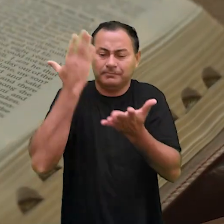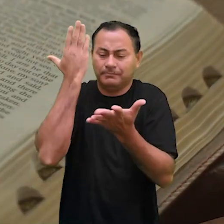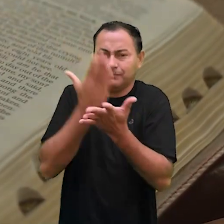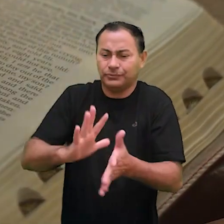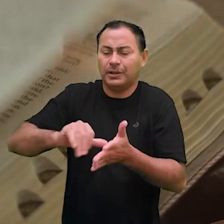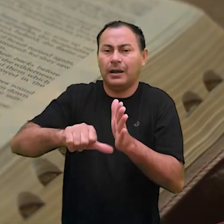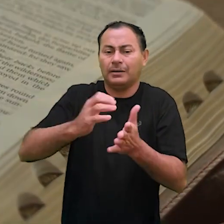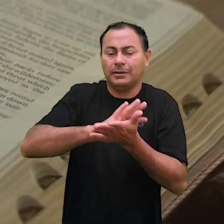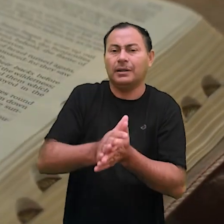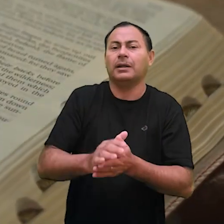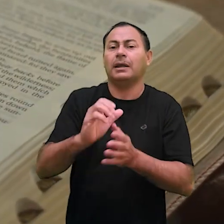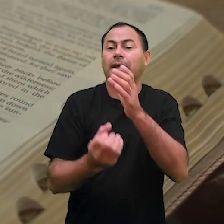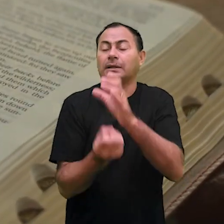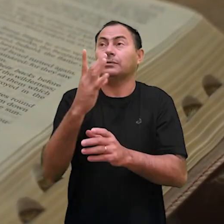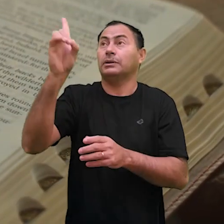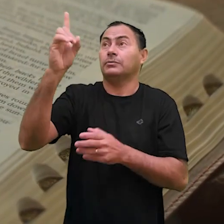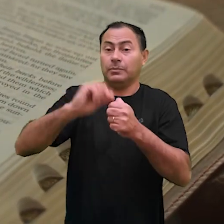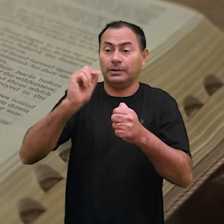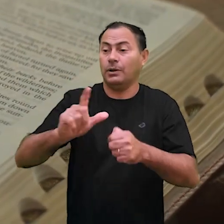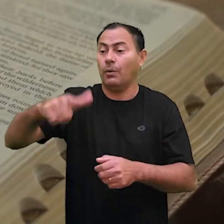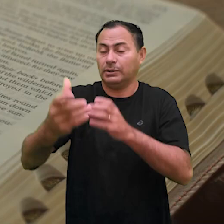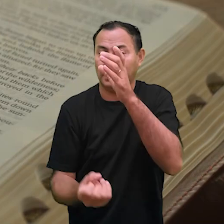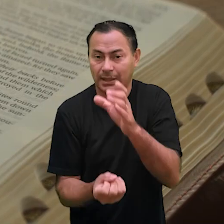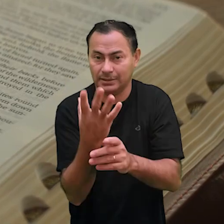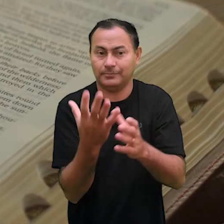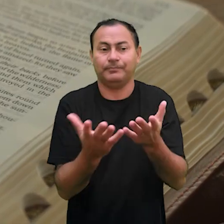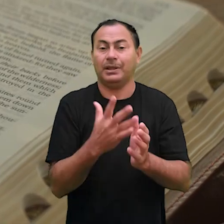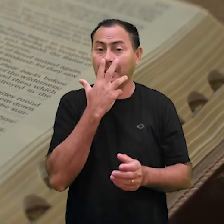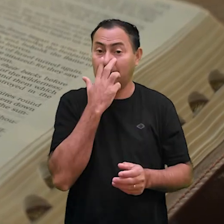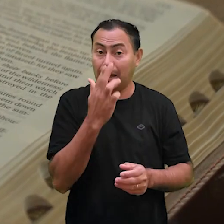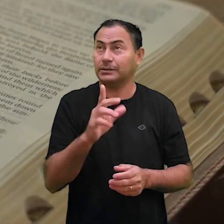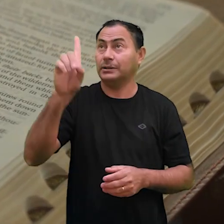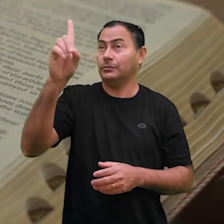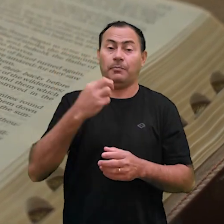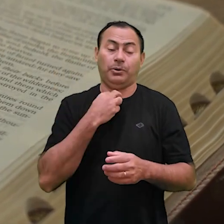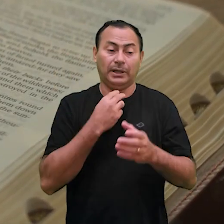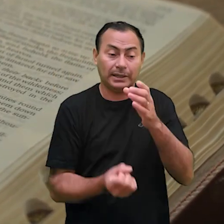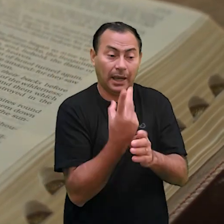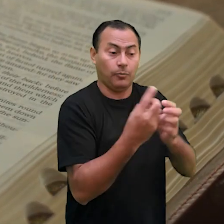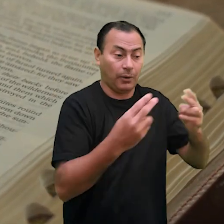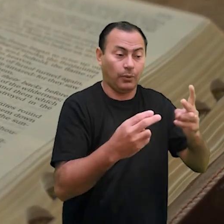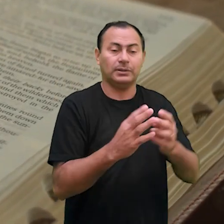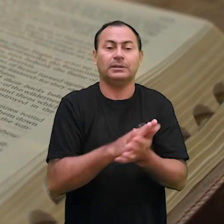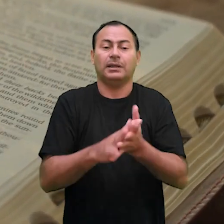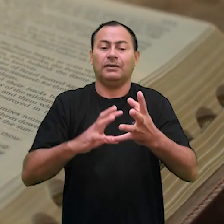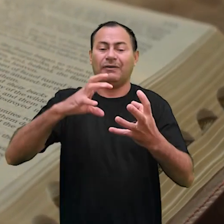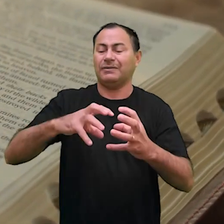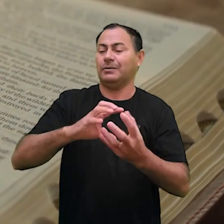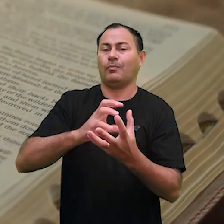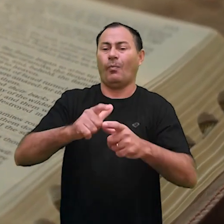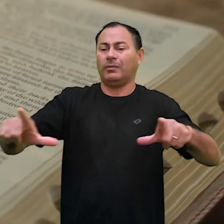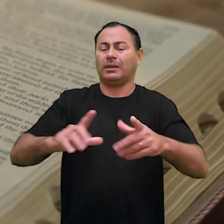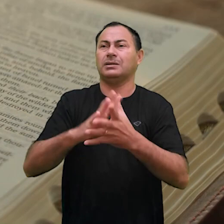o verso 1, que destruiu completamente a primeira criação, por isso Deus teve de fazer outra criação. Eles acham que Deus não poderia criar uma